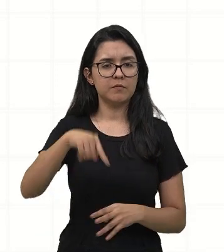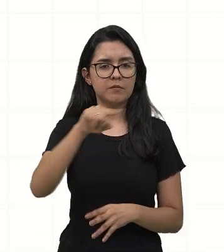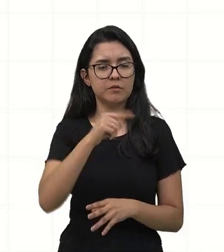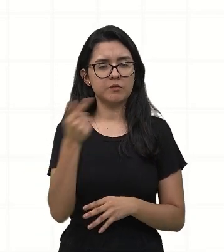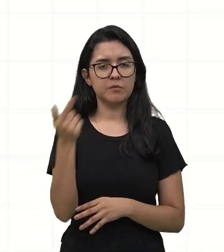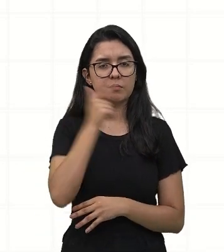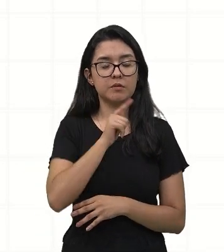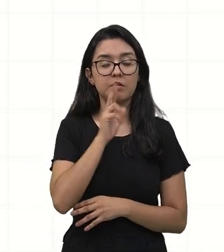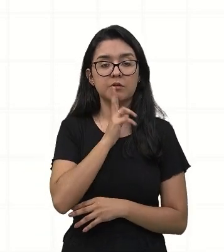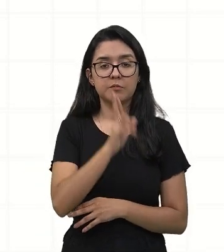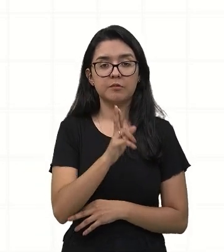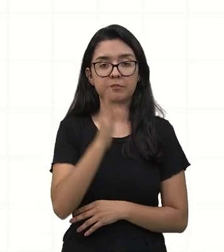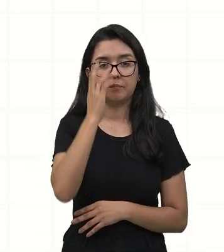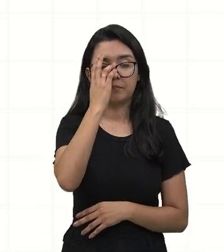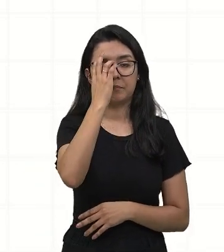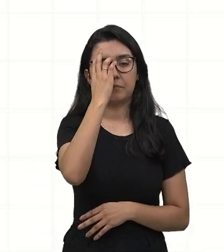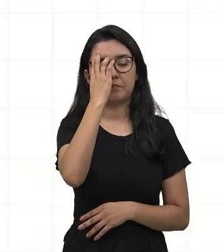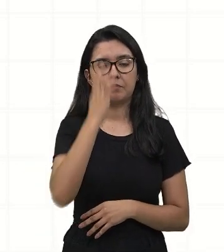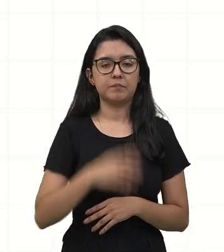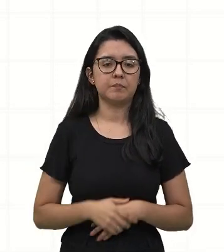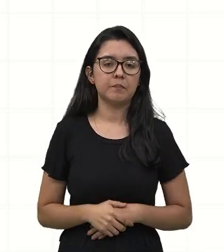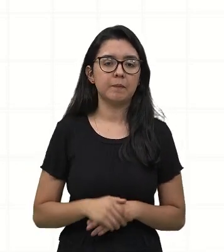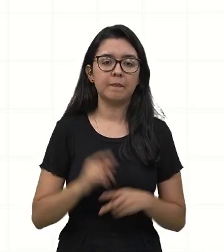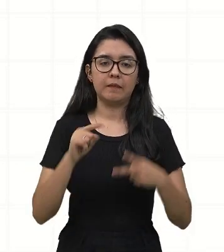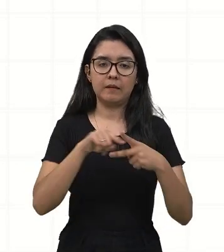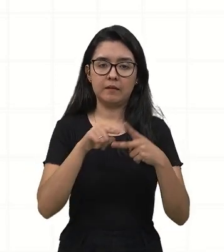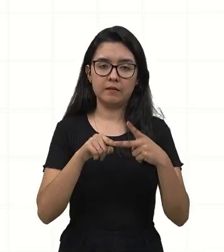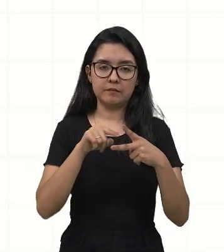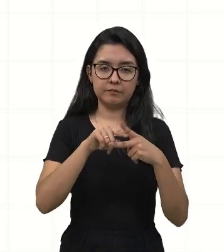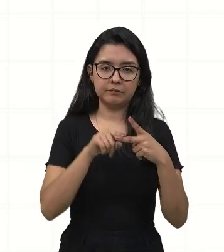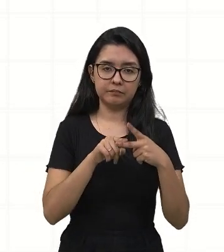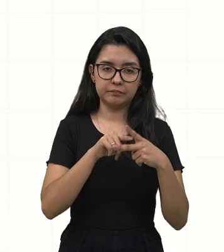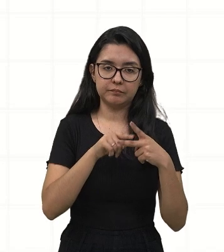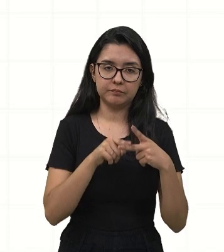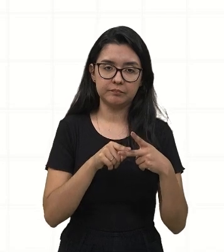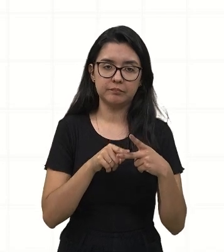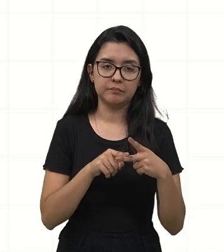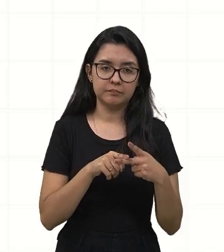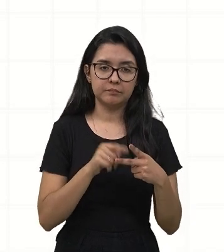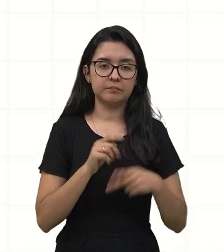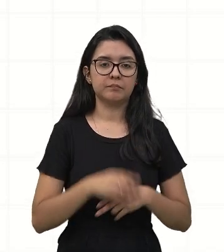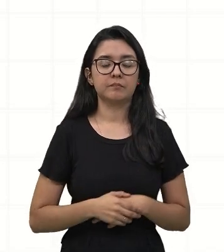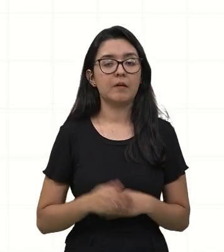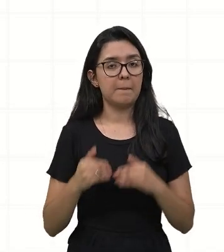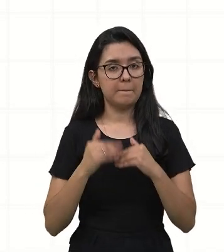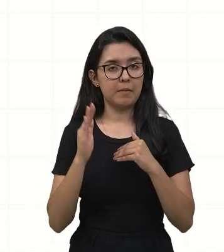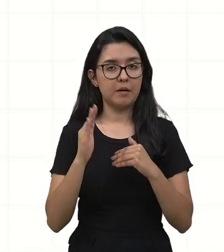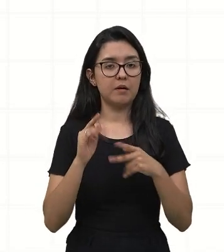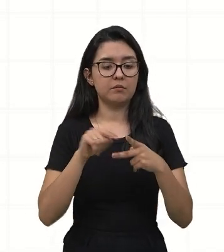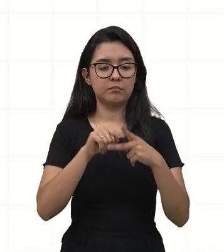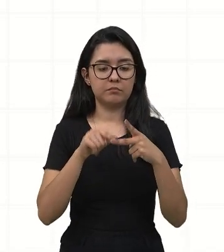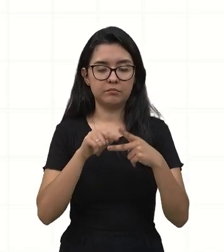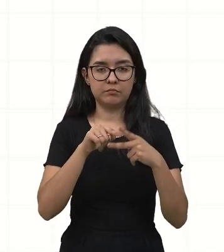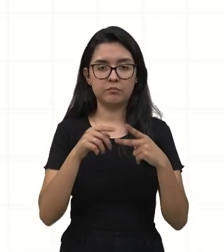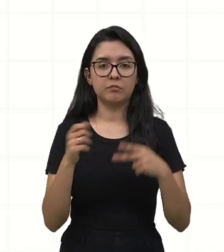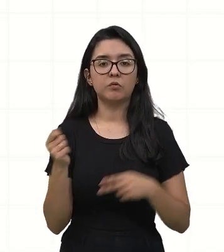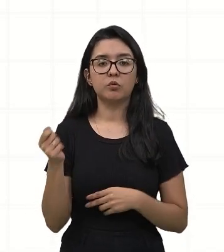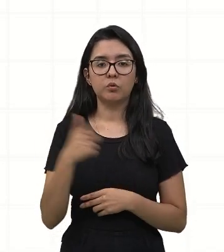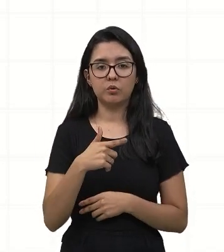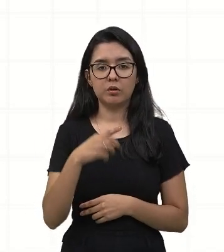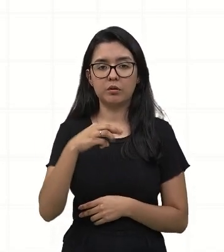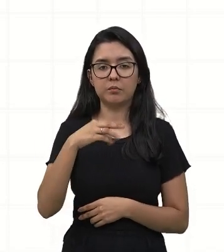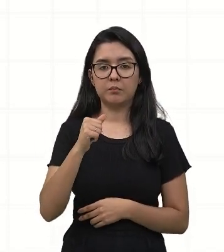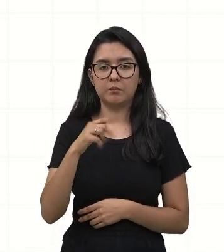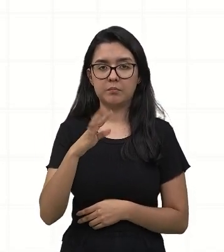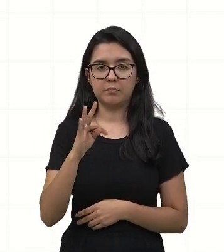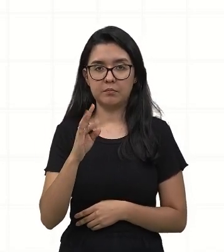você perceba que esse ângulo que o professor vai marcar aqui, ó, ele é maior do que o ângulo que